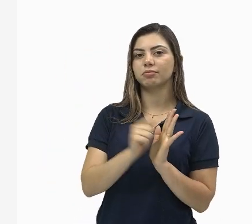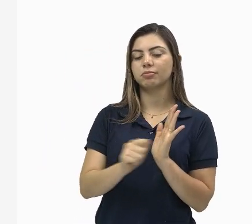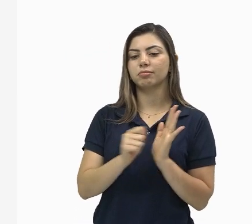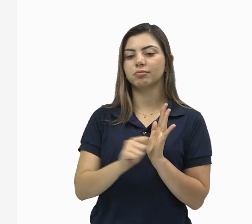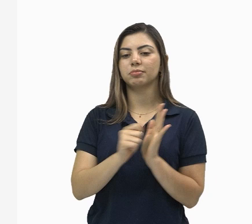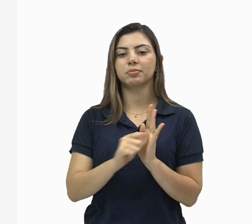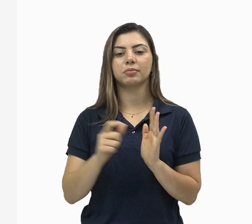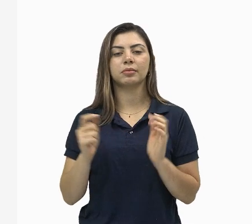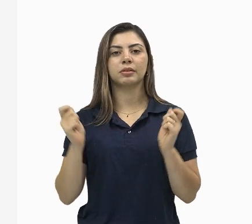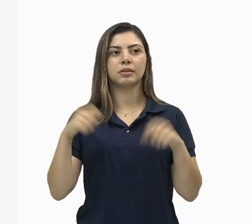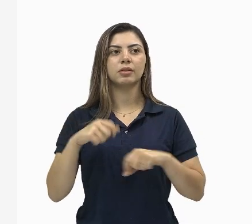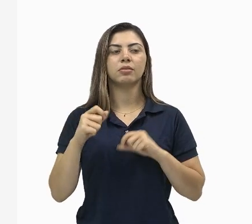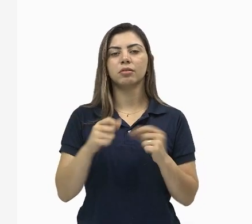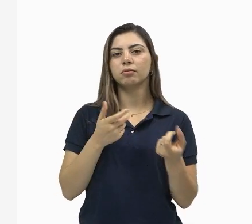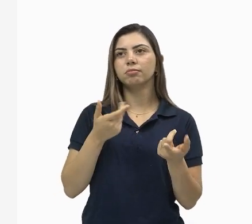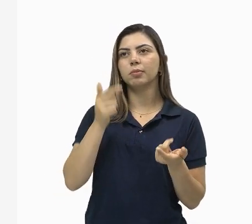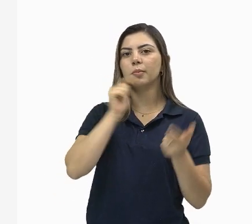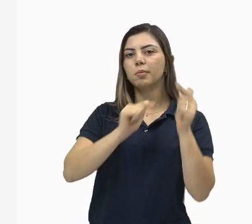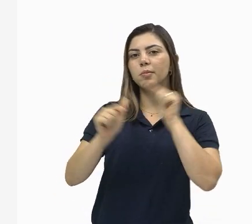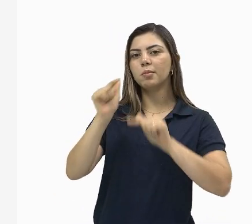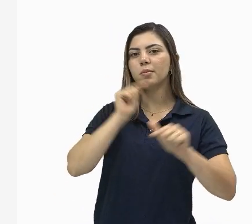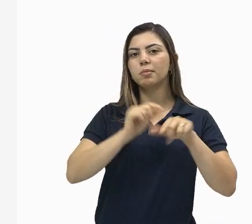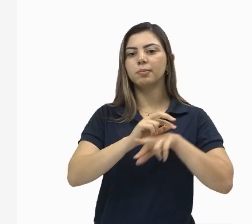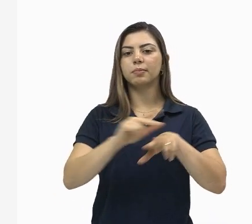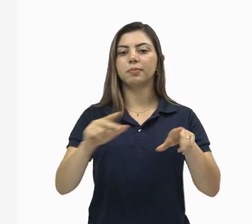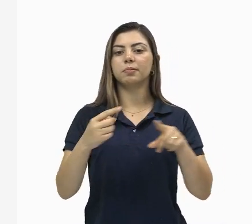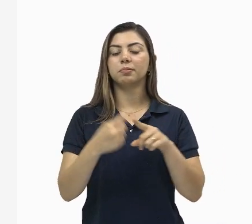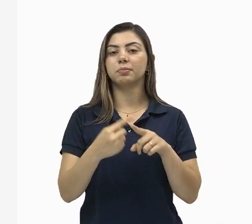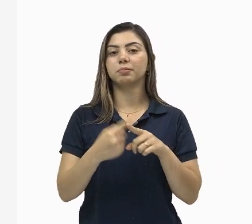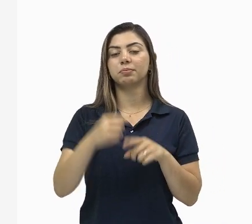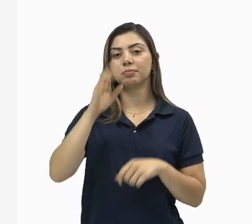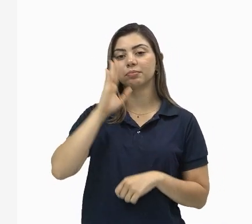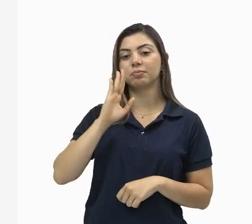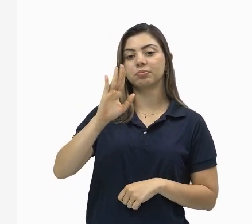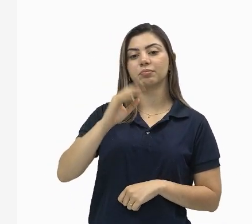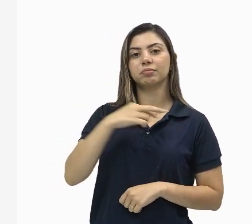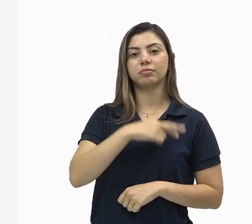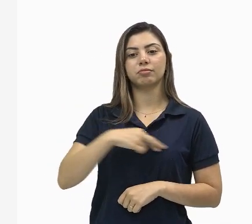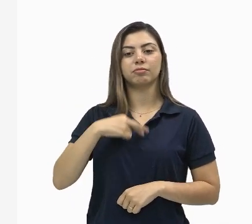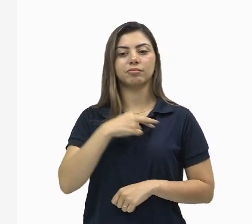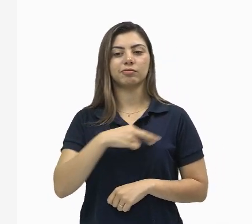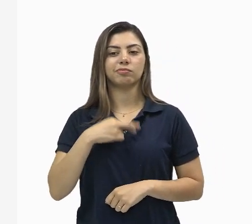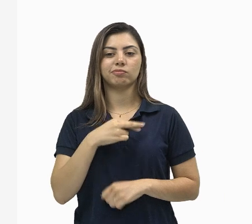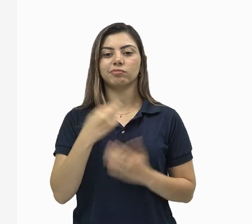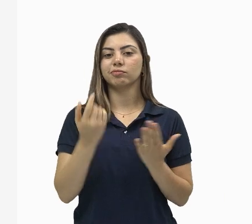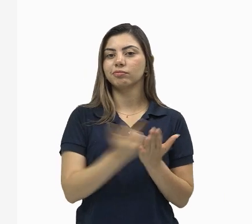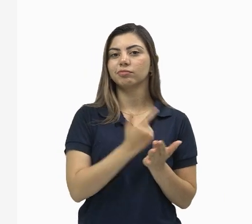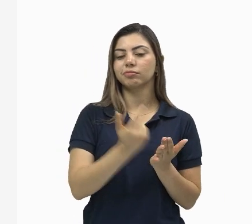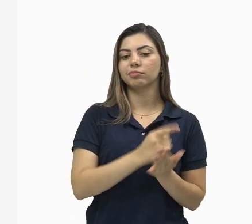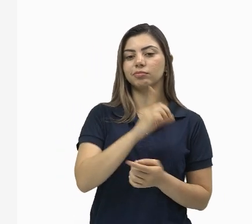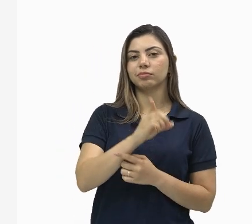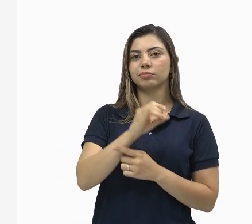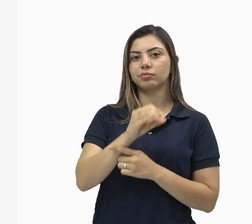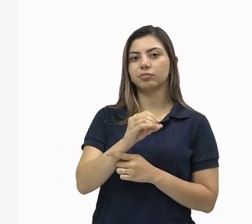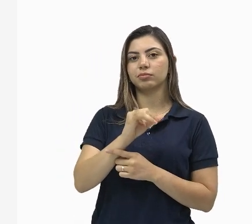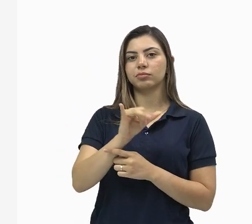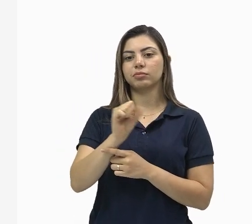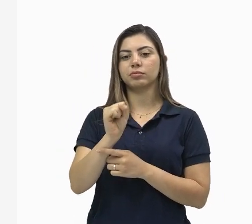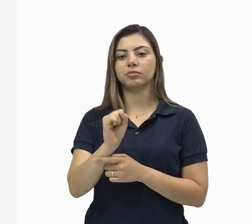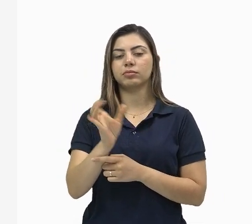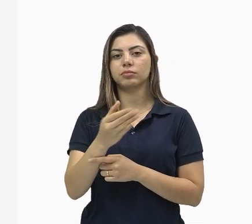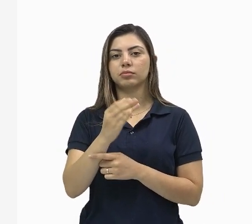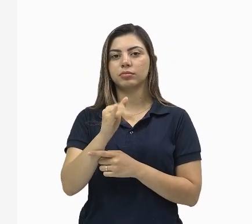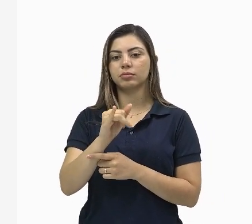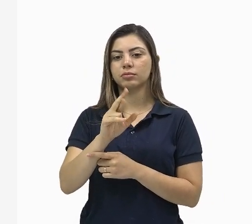conquistas alcançadas, principalmente com seu romance de maior sucesso, Dois Irmãos, isso em 2000. Além